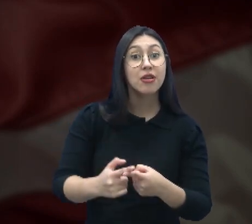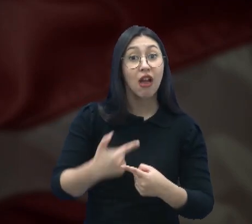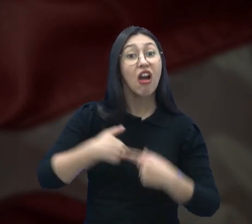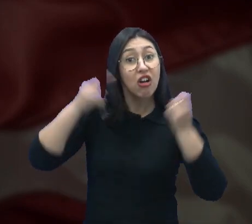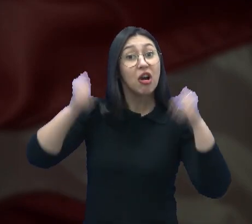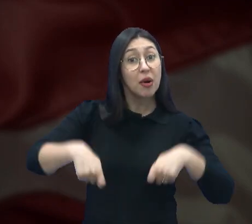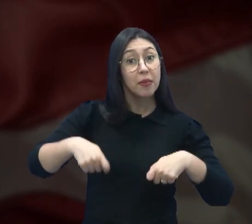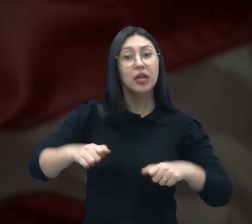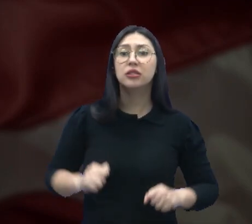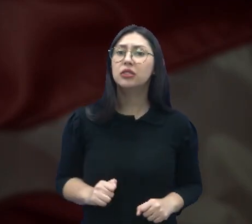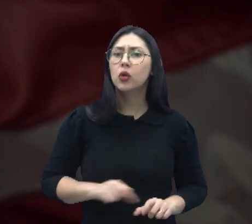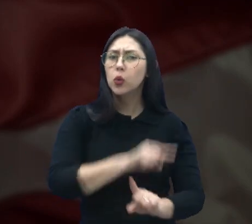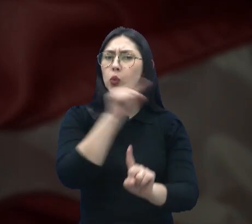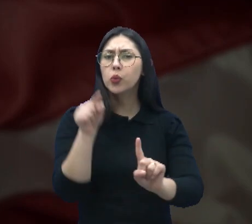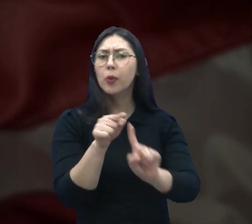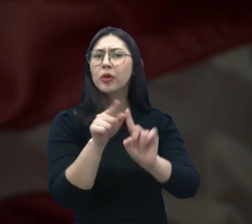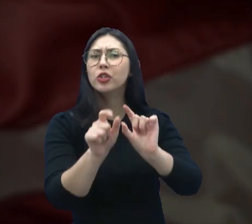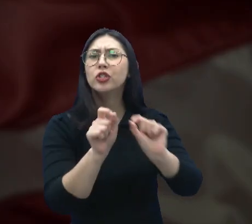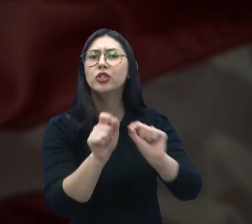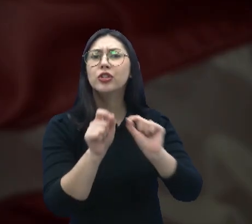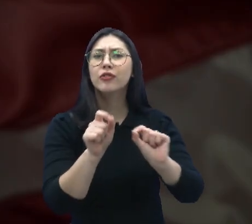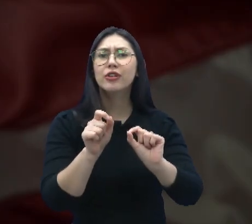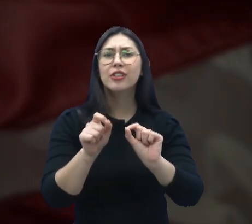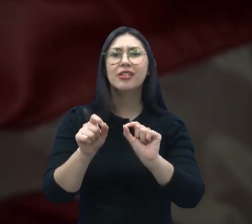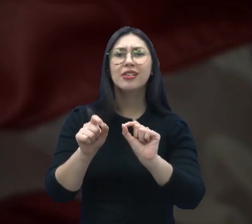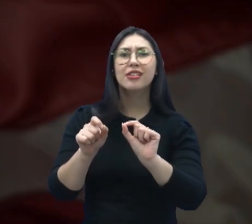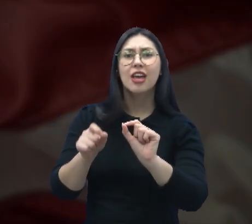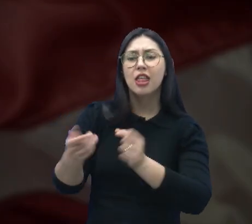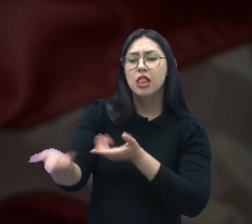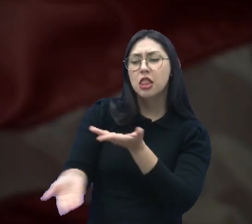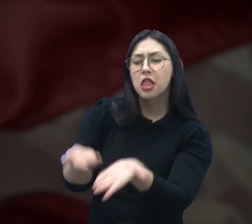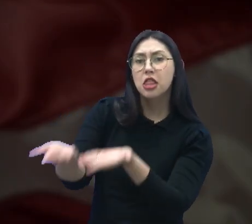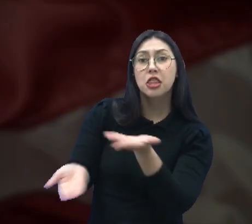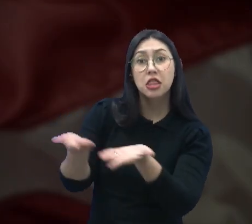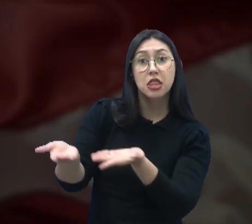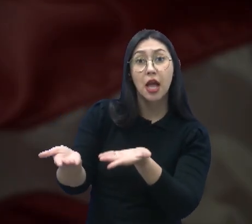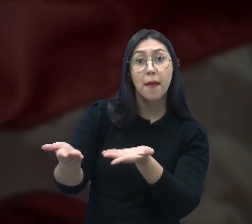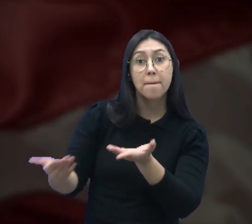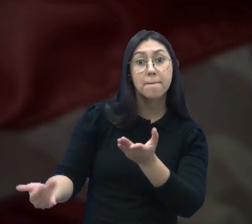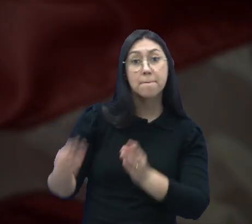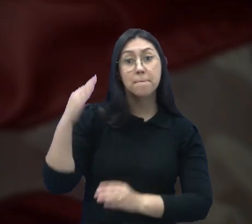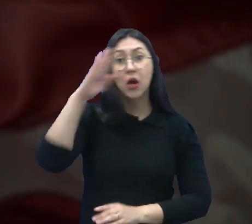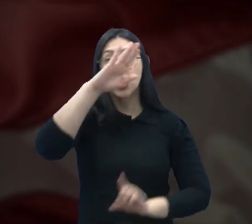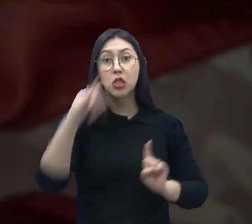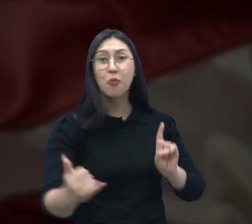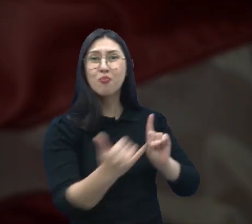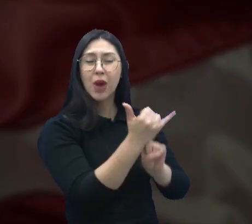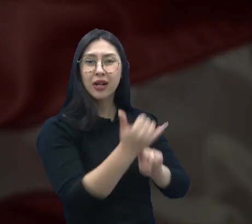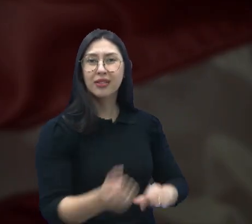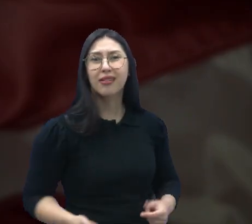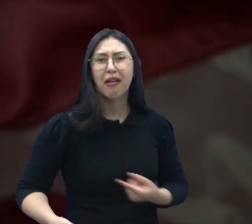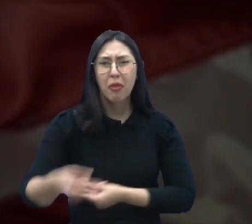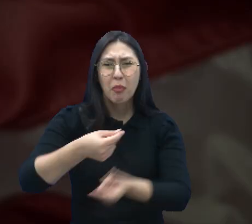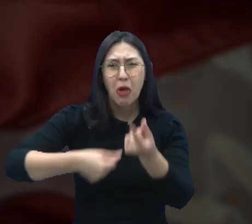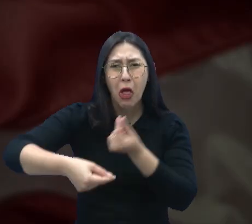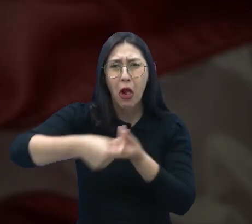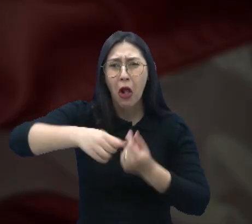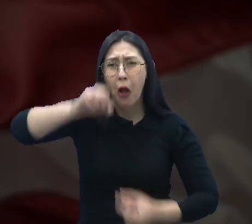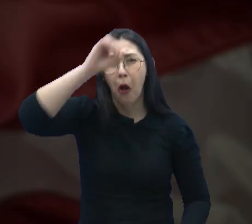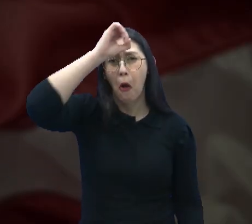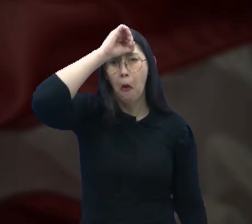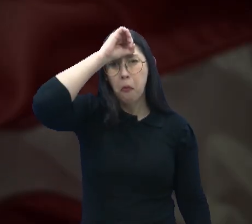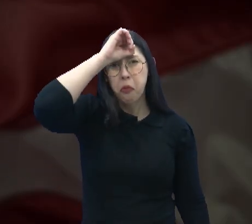Tudo isso para chantagear o Brasil em troca da anistia de Bolsonaro. É uma burrice econômica de Donald Trump.